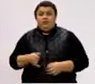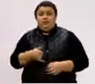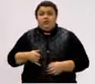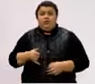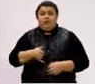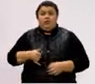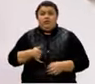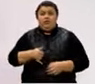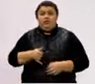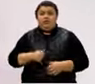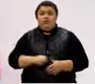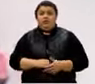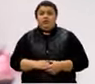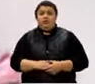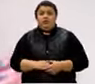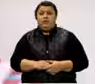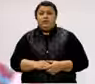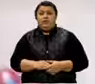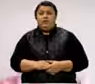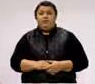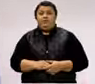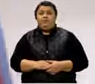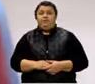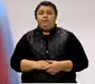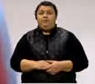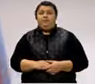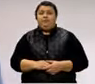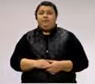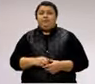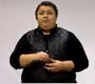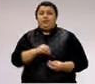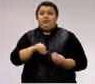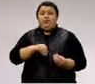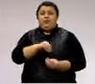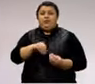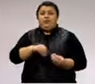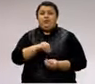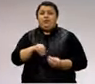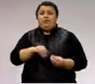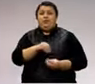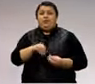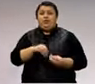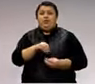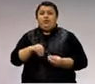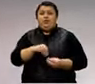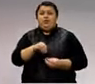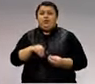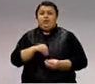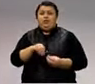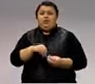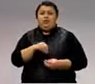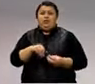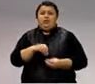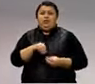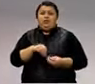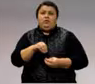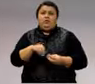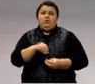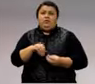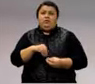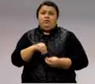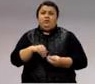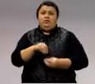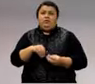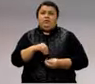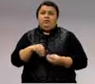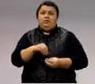só. Vamos misturar. Essa gordura tem que ser digerida. Vamos digerir a gordura,